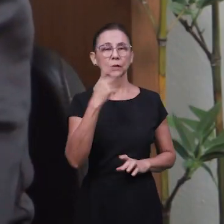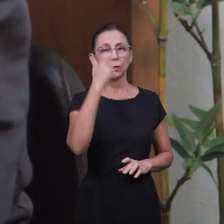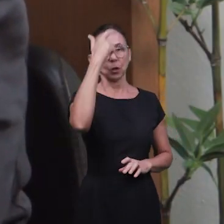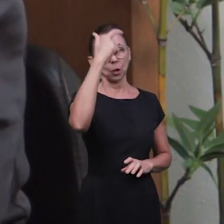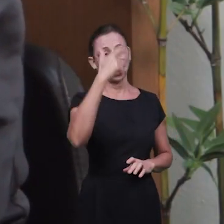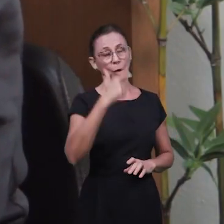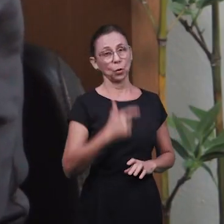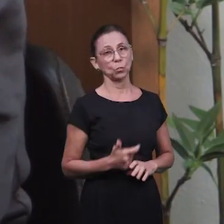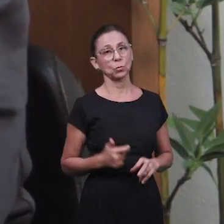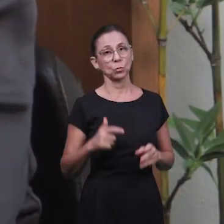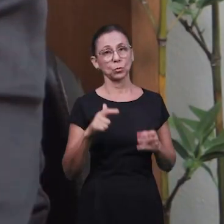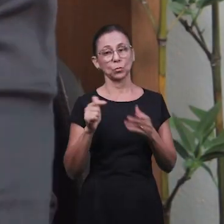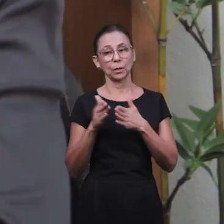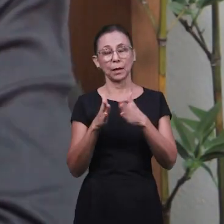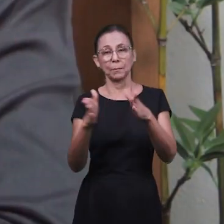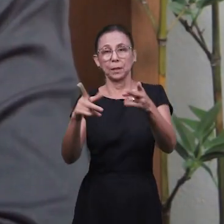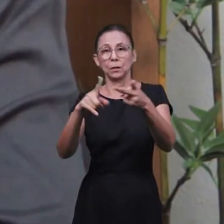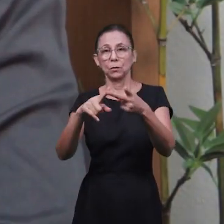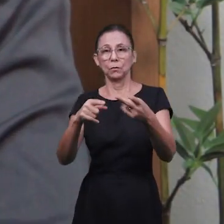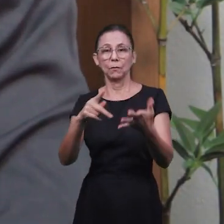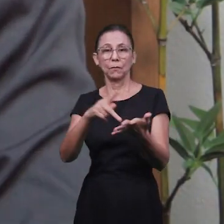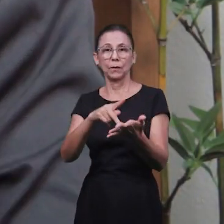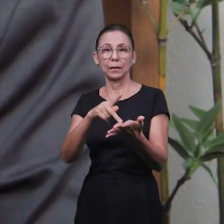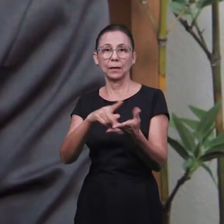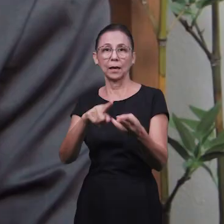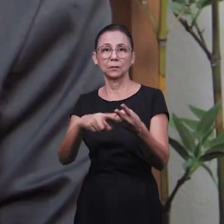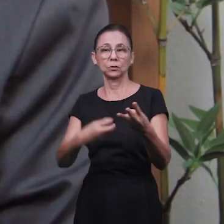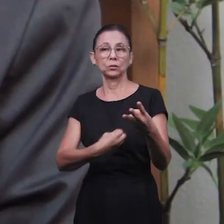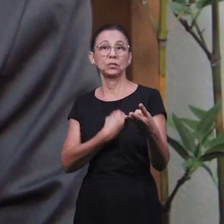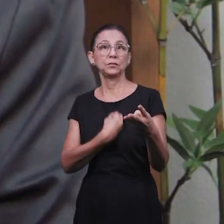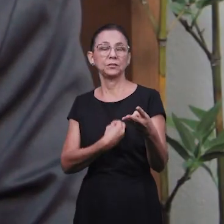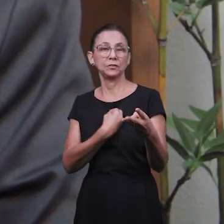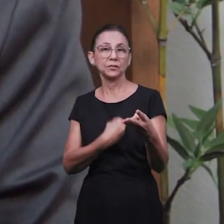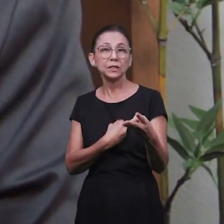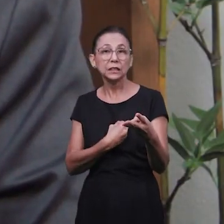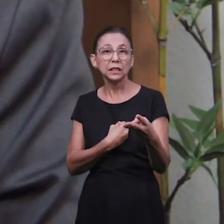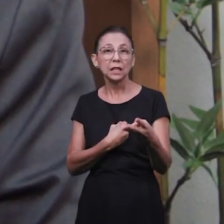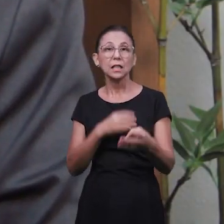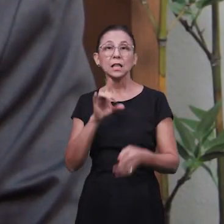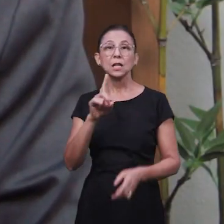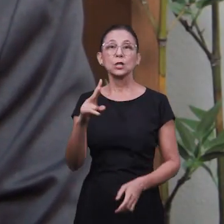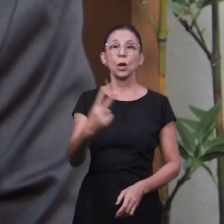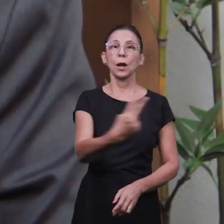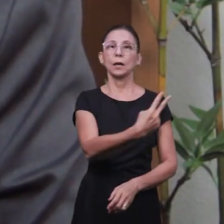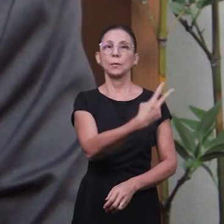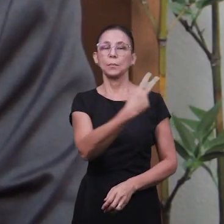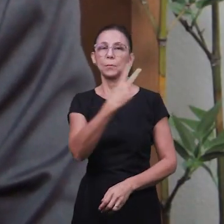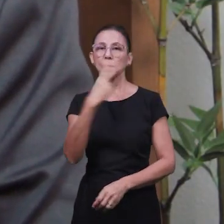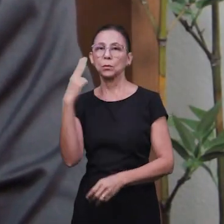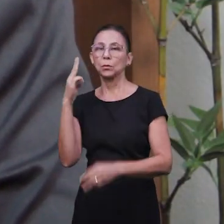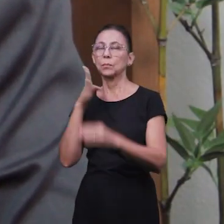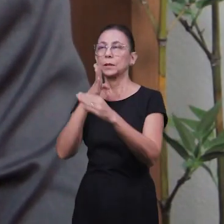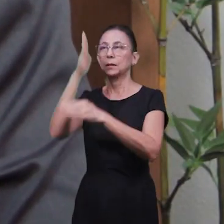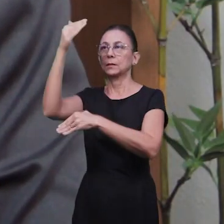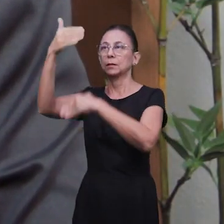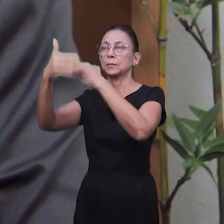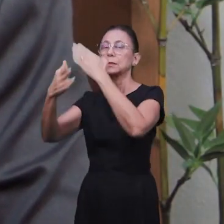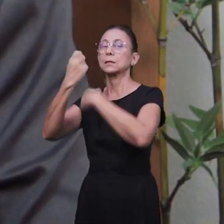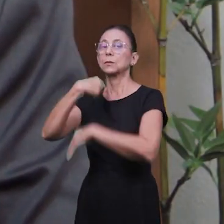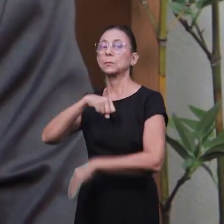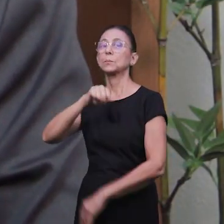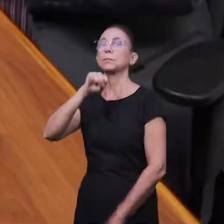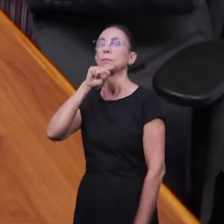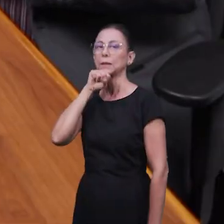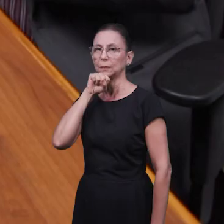eu sou o caminho e a verdade e a vida. Ninguém vem ao Pai senão por